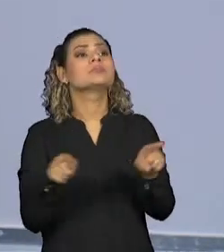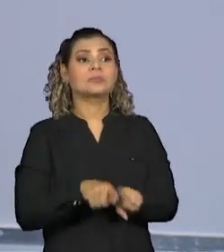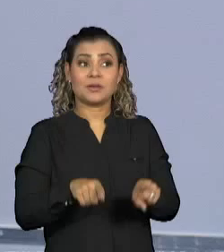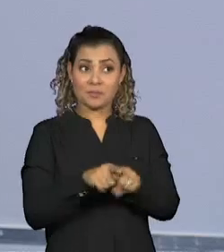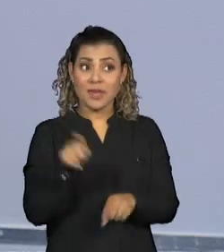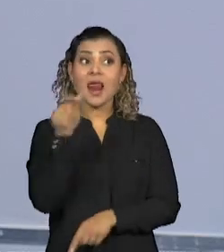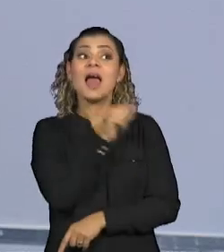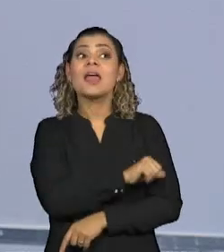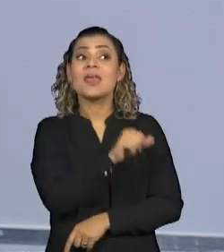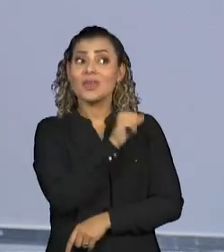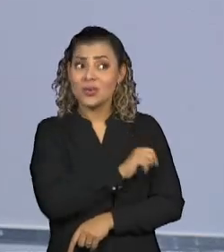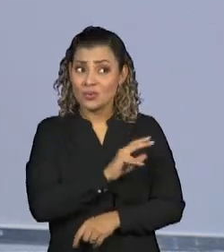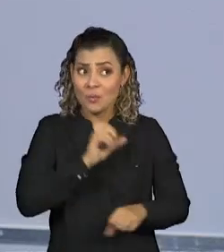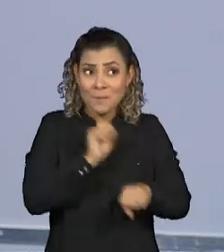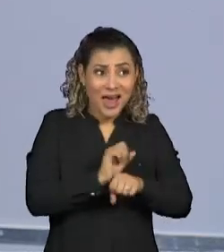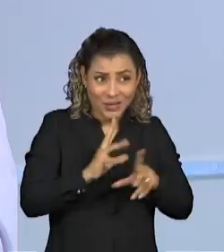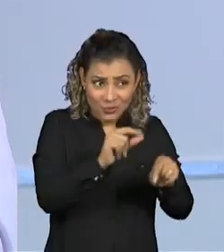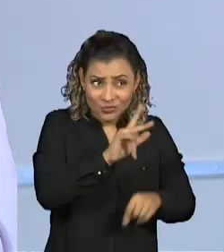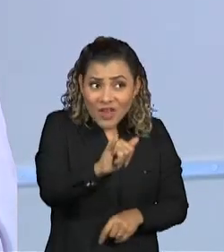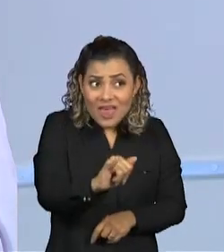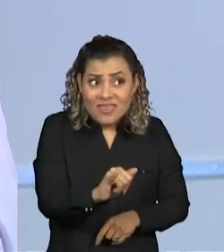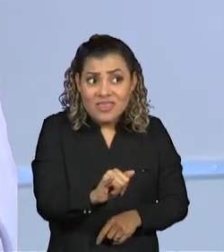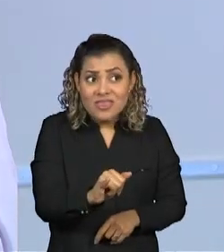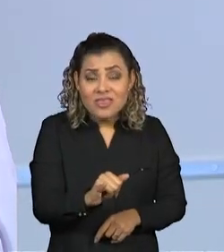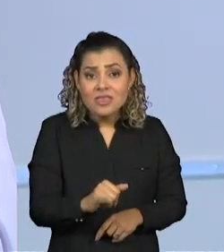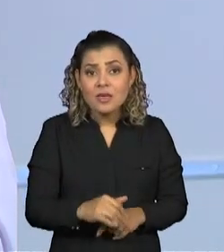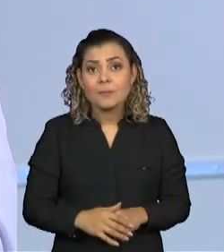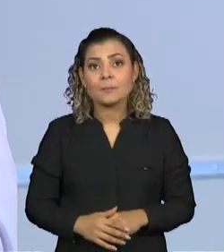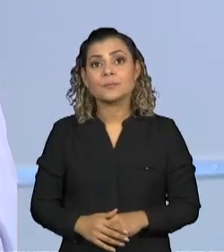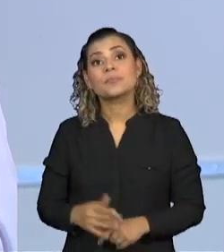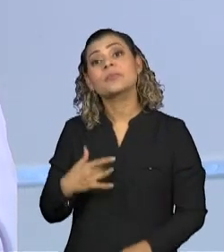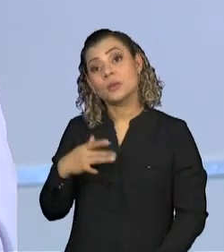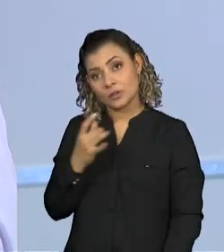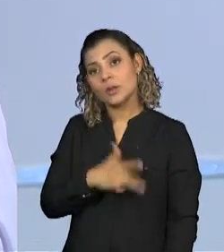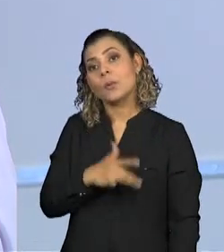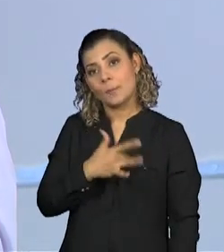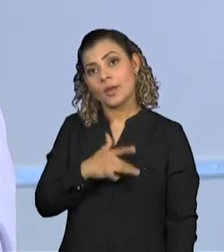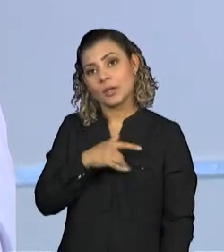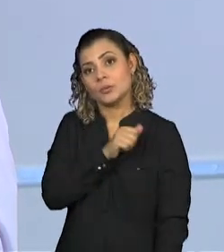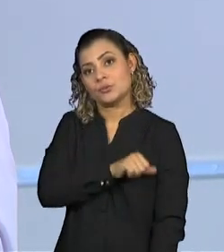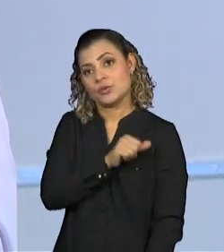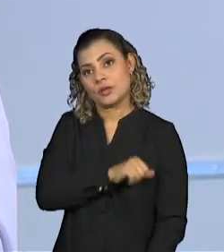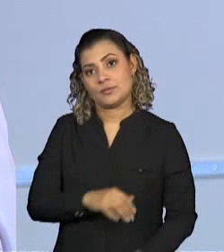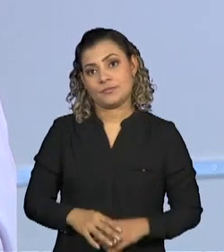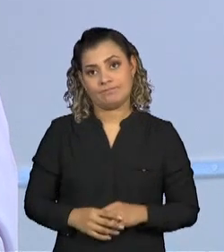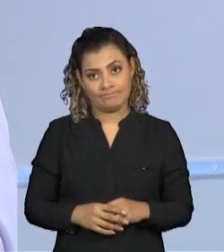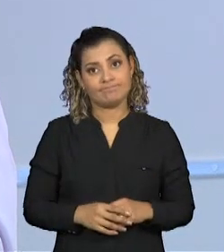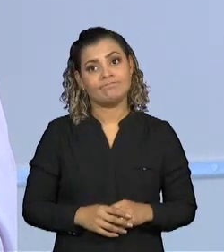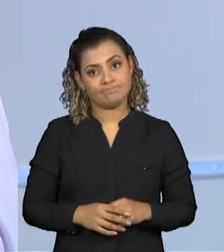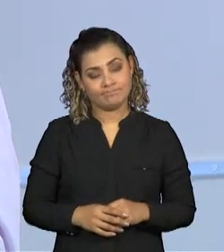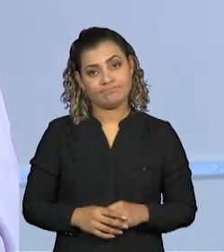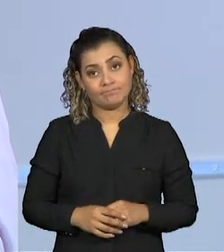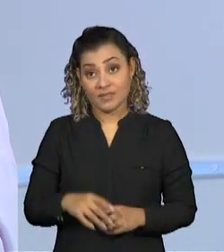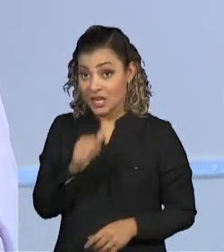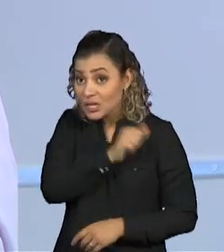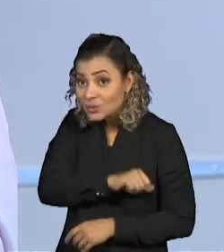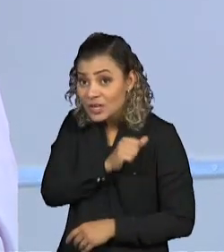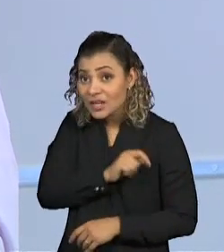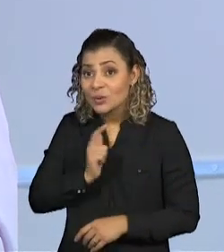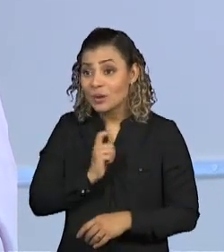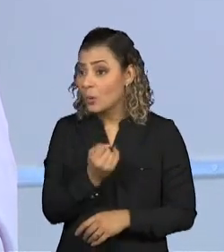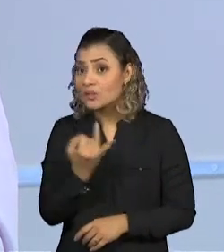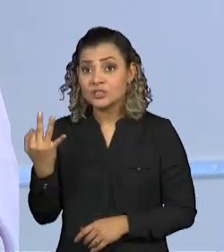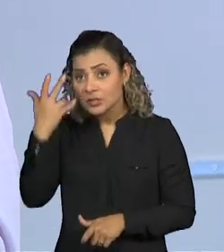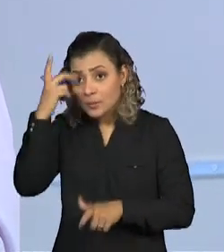no Rio de Janeiro. É o caso? Eu tenho pena do Rio de Janeiro. O Rio de Janeiro, ele tem uma quantidade